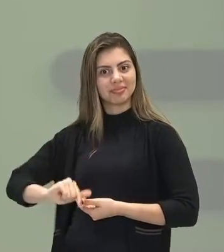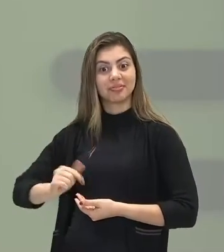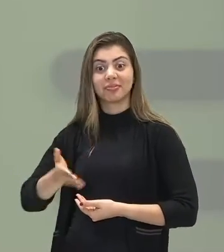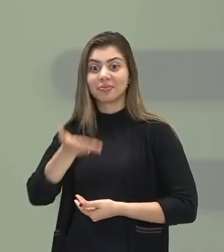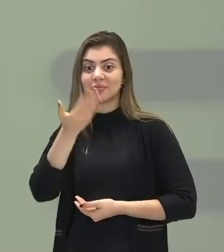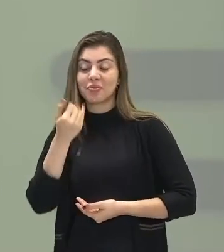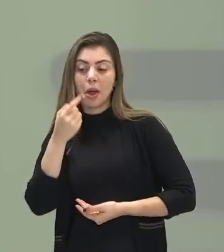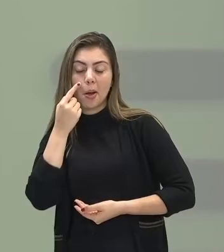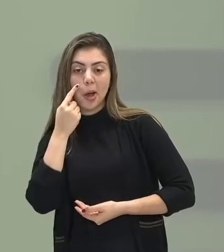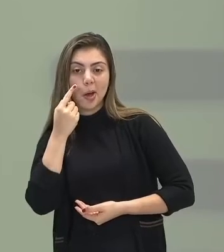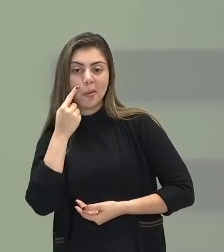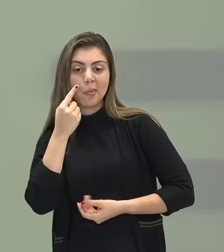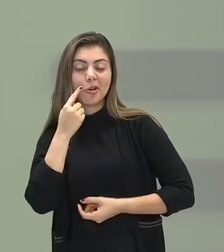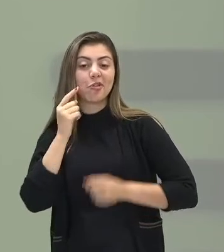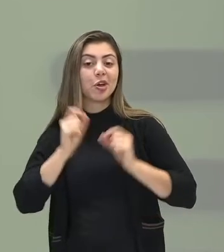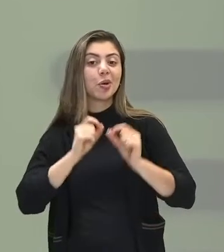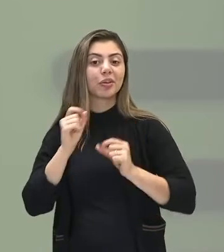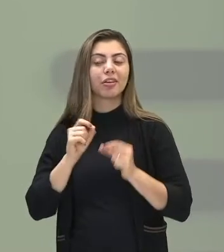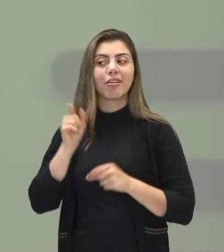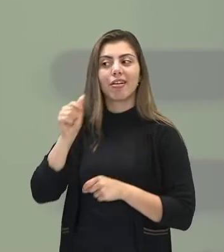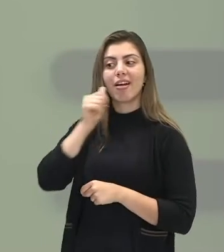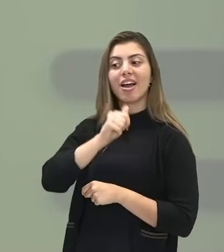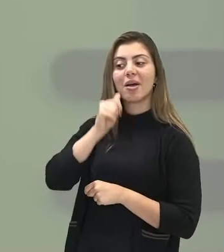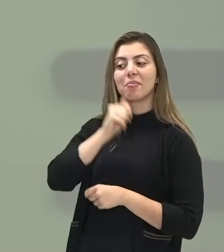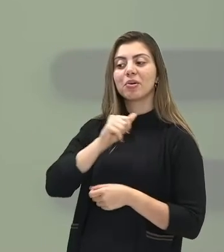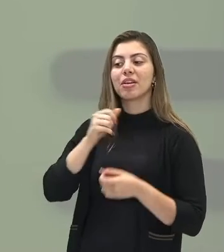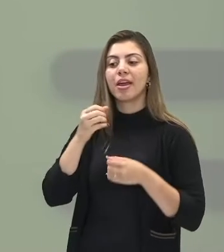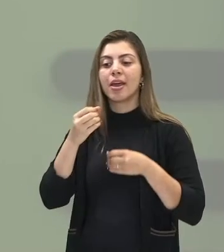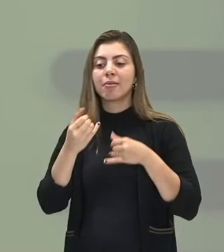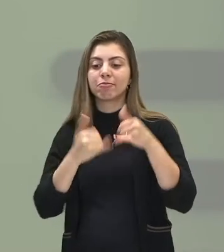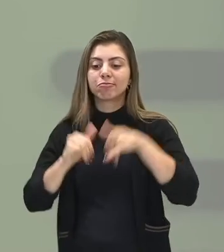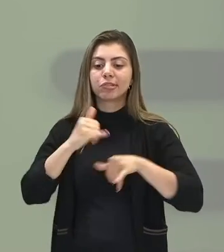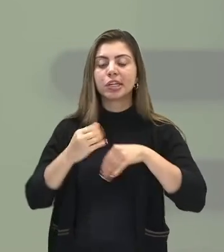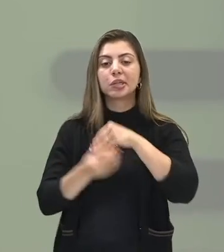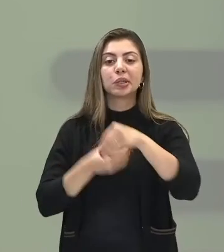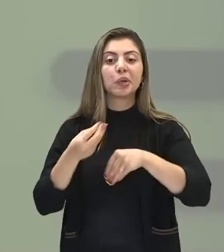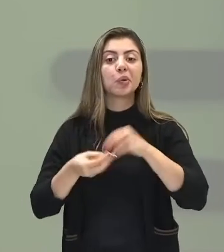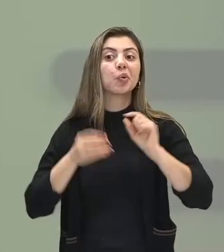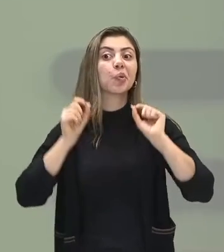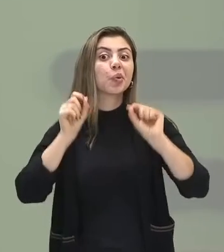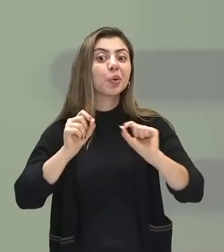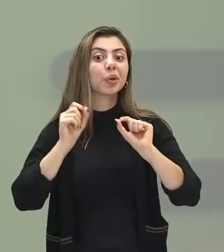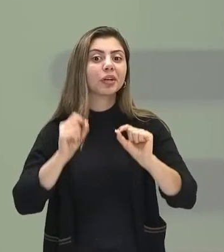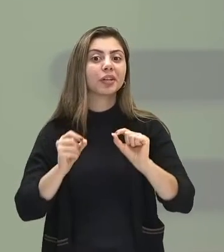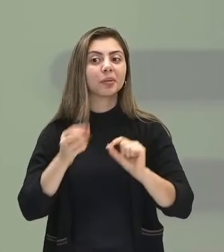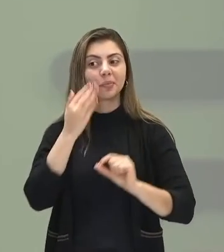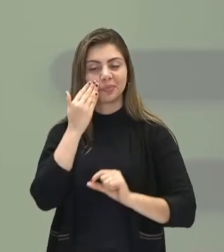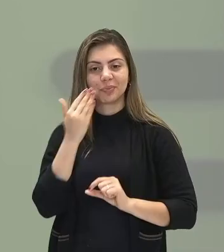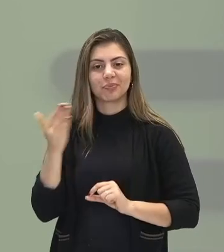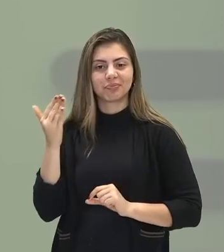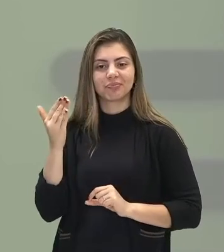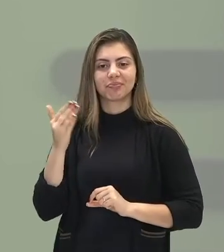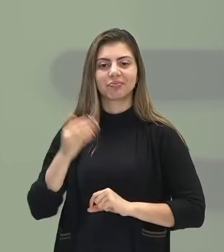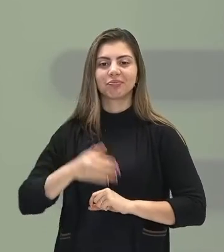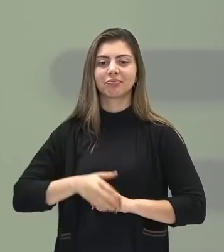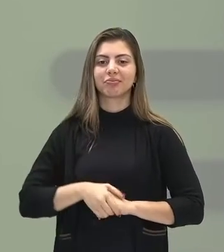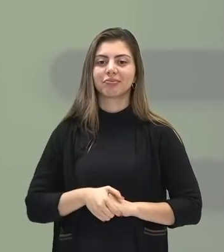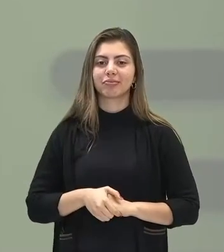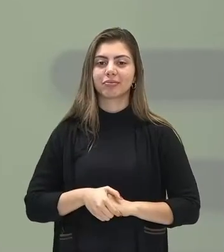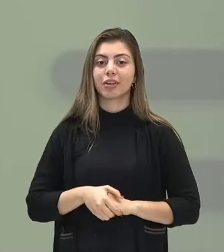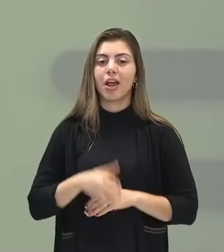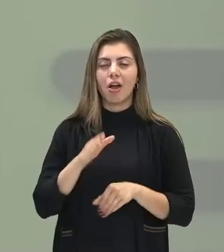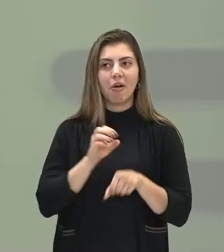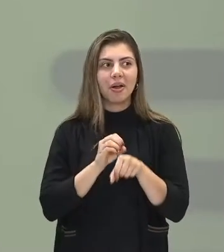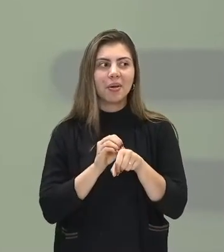lá, vamos ver o que a quimiquinha ela vai nos trazer, tá certo? Eu já vou